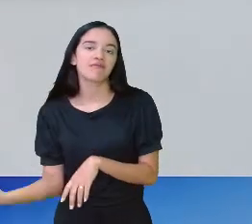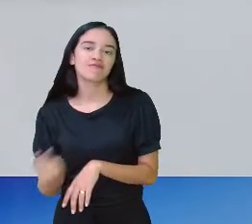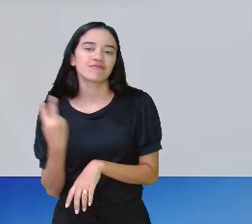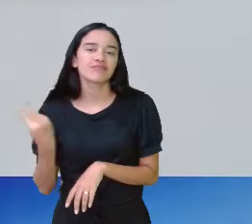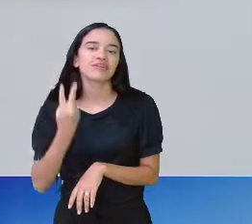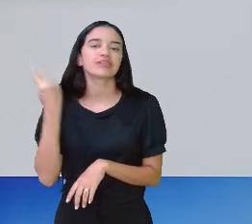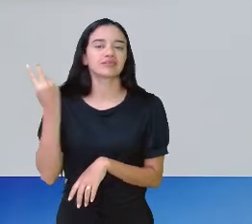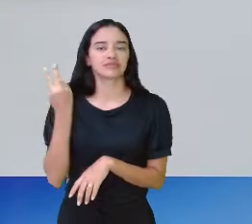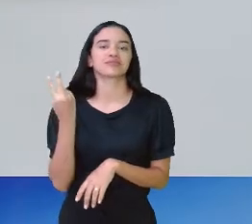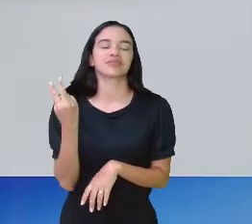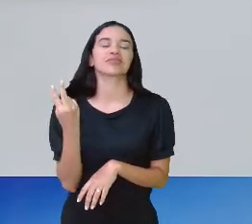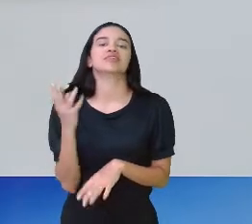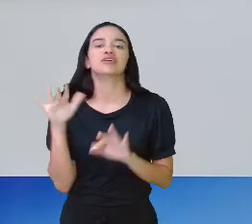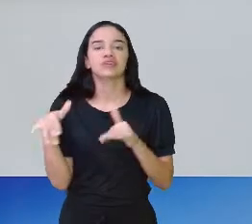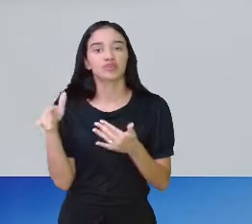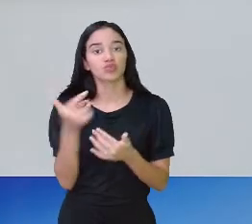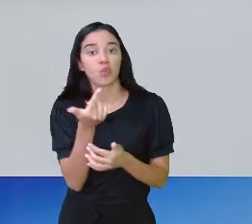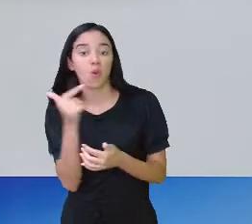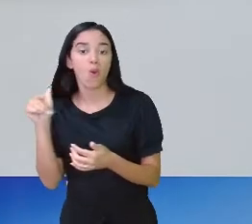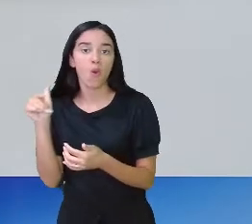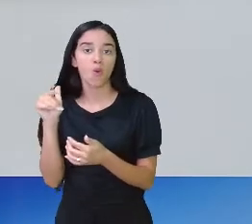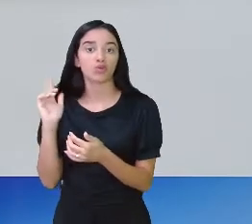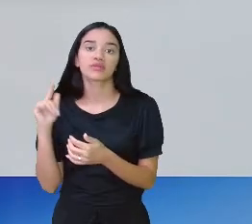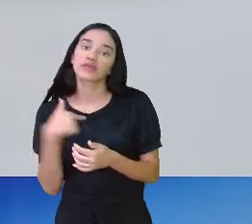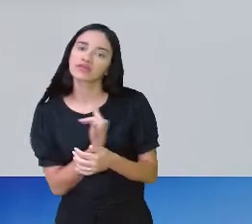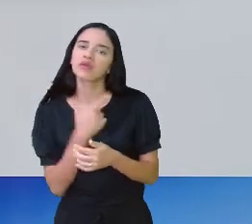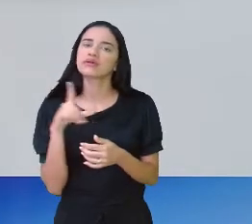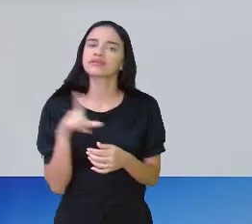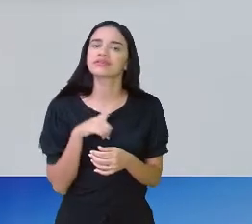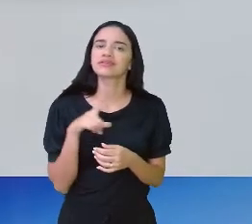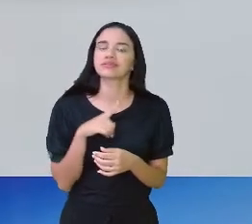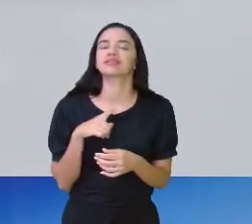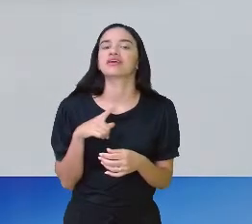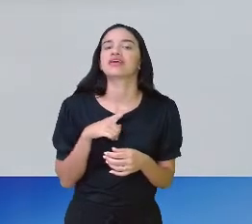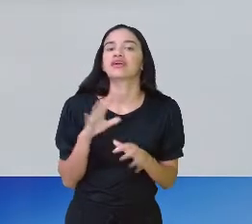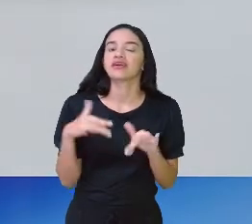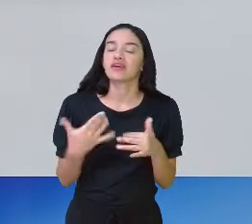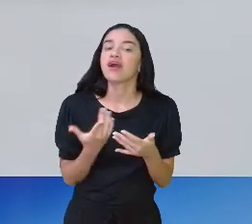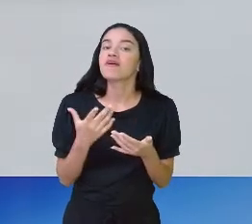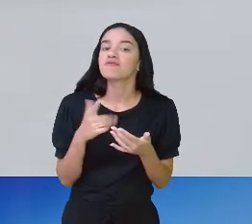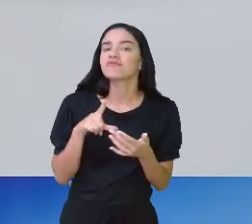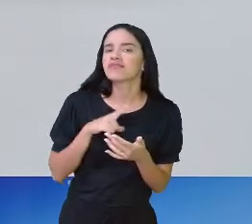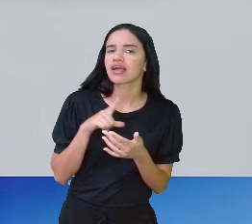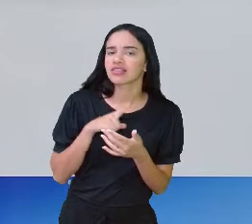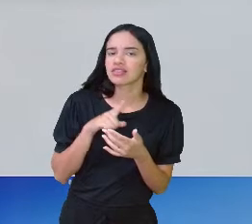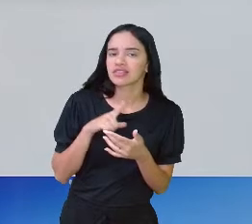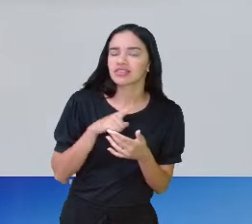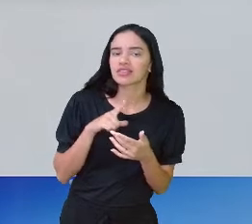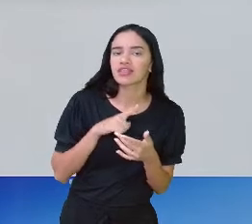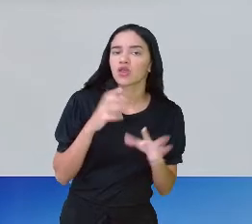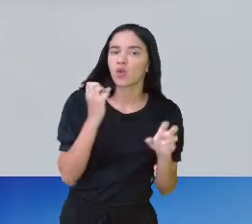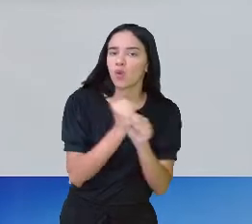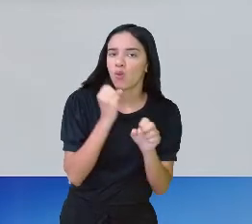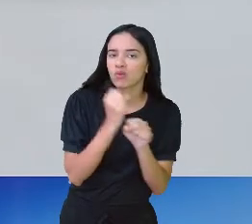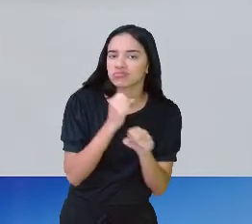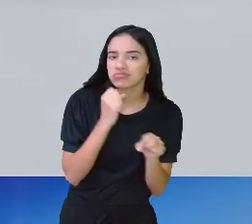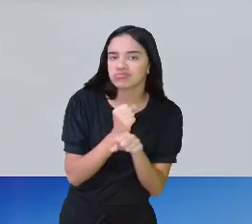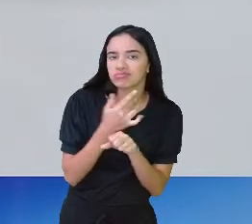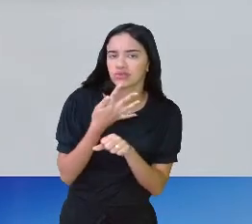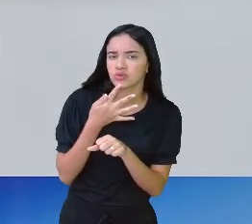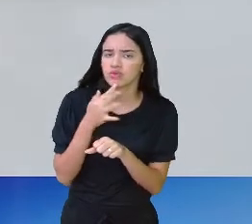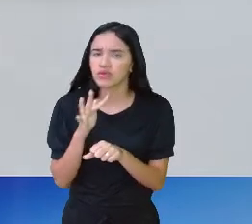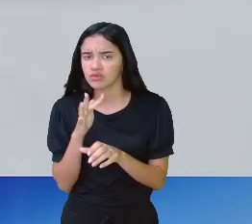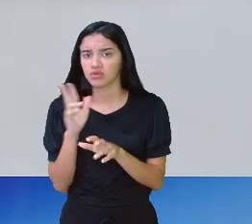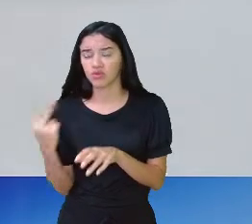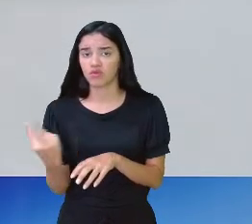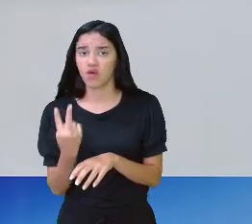a partir dos outros que a gente já tem. A gente vai encontrar um elemento desconhecido a partir de valores que a gente